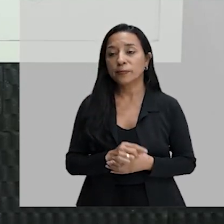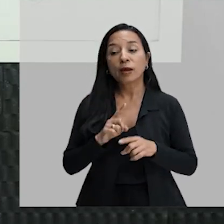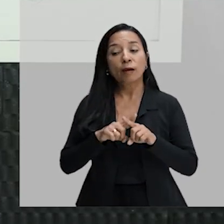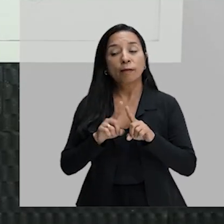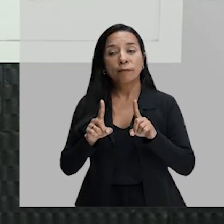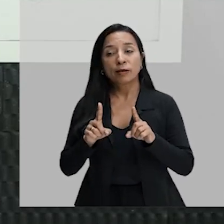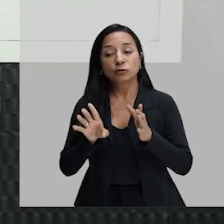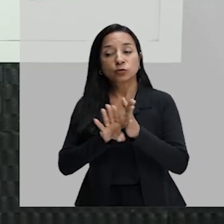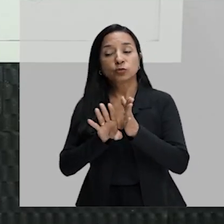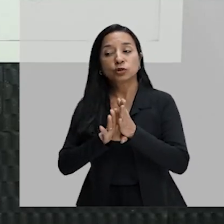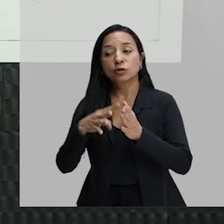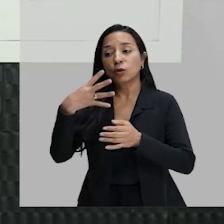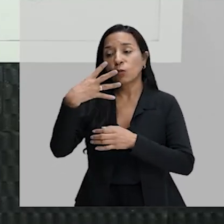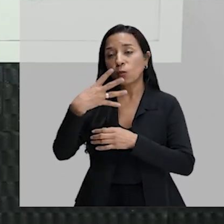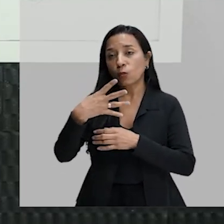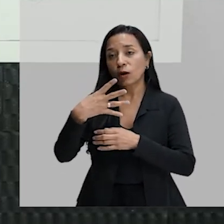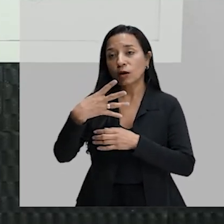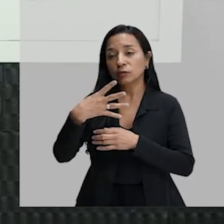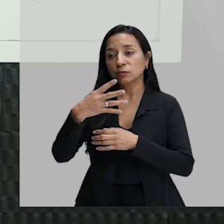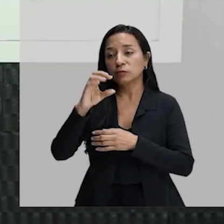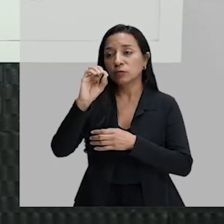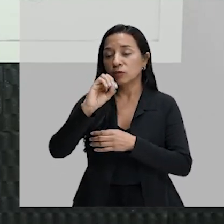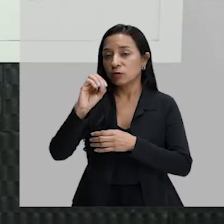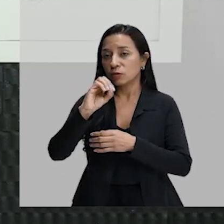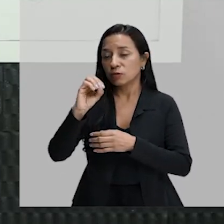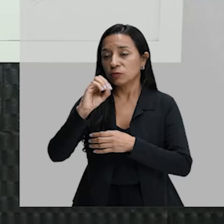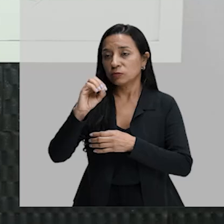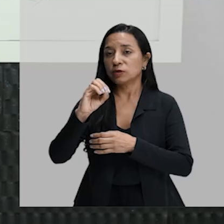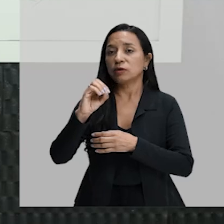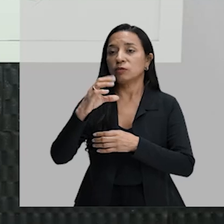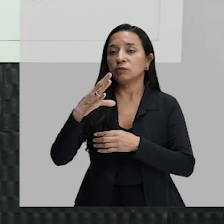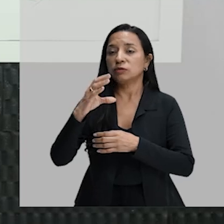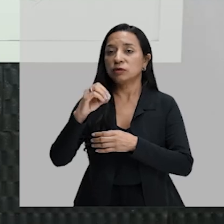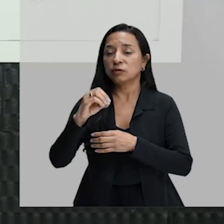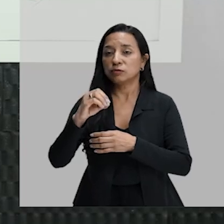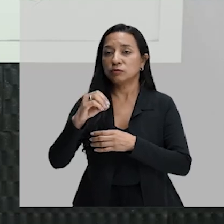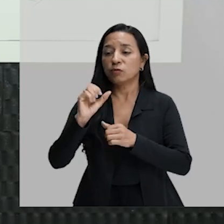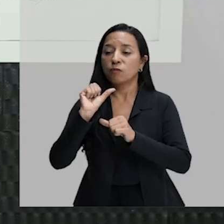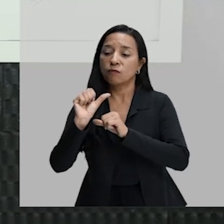ela chega a 4 graus Celsius, ela retorna para o sólido.